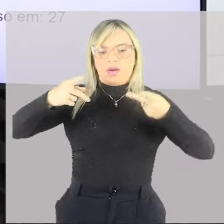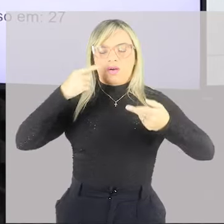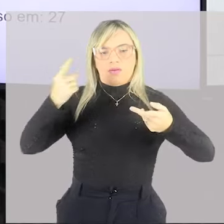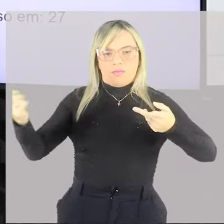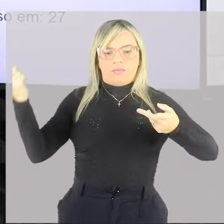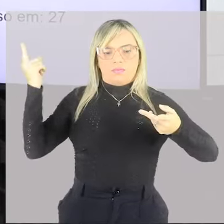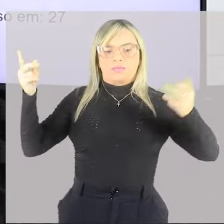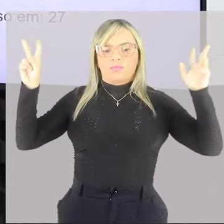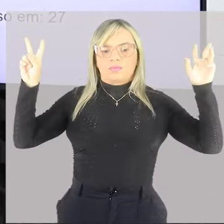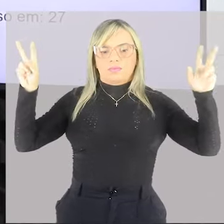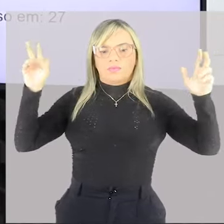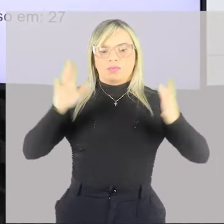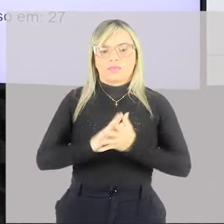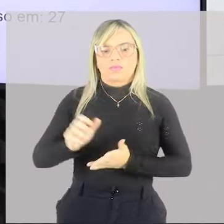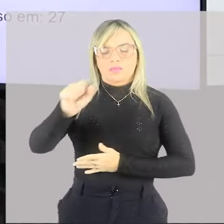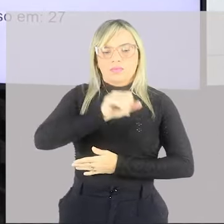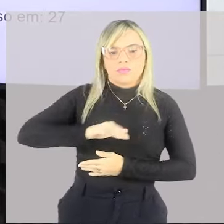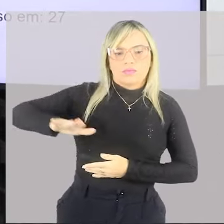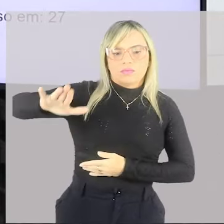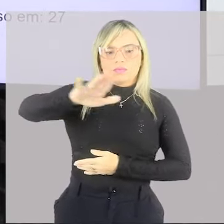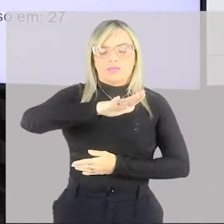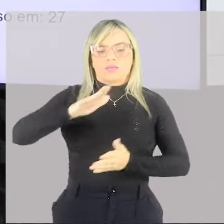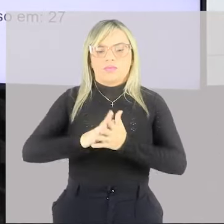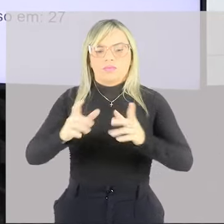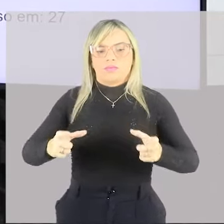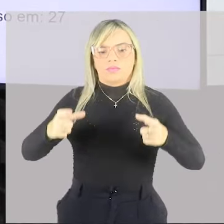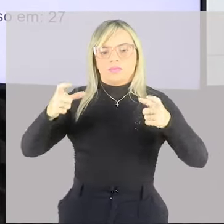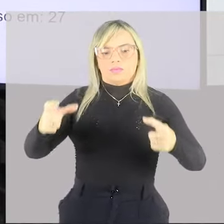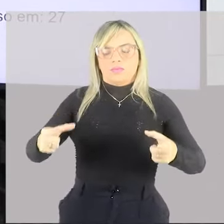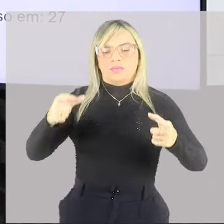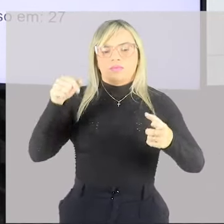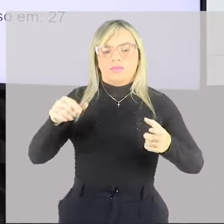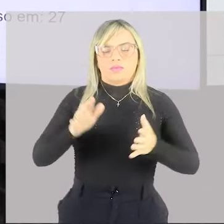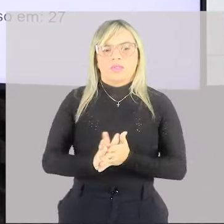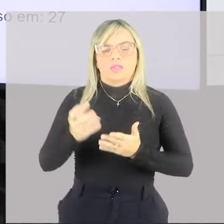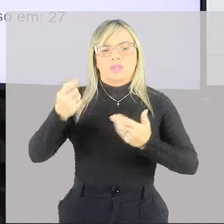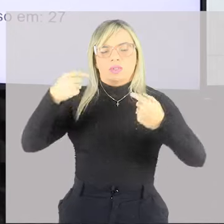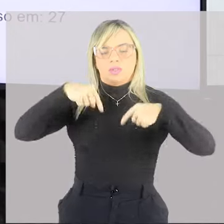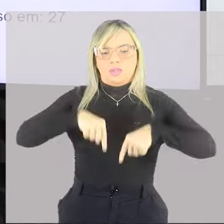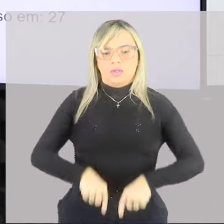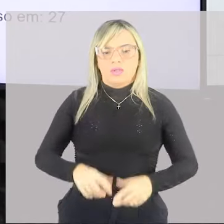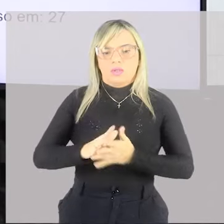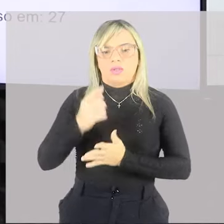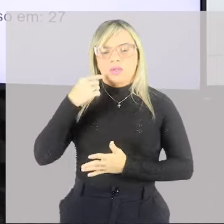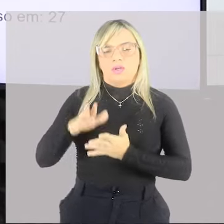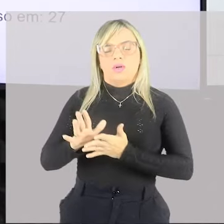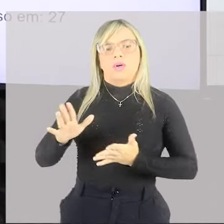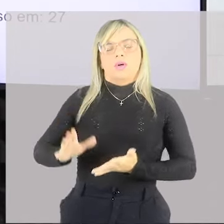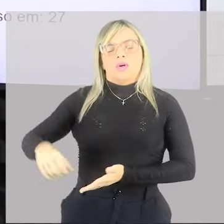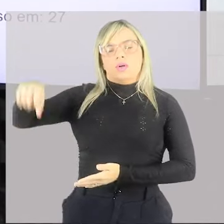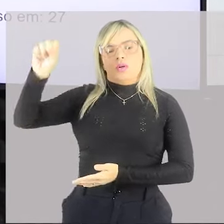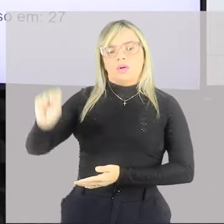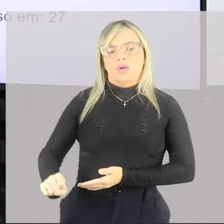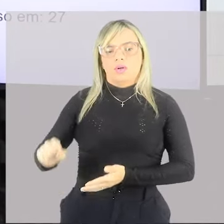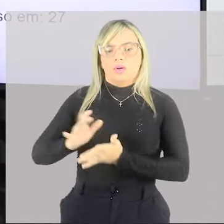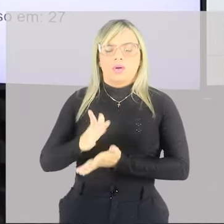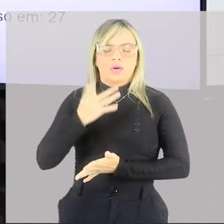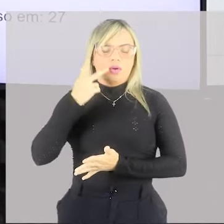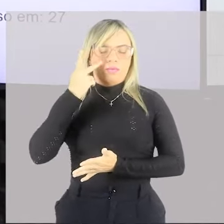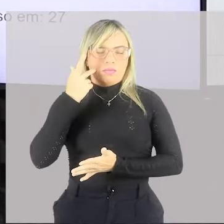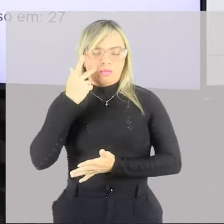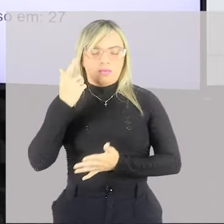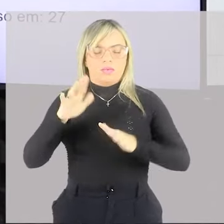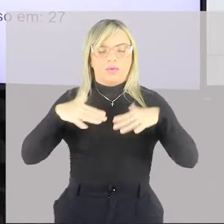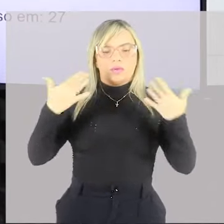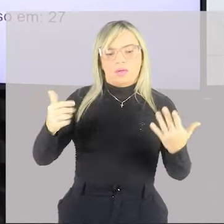essa área aqui é no Sítio Arqueológico de São raimund Nat né lá no sul do Piauí que é um dos maiores notem que